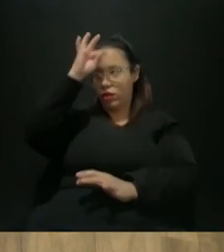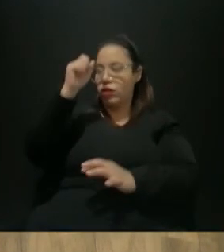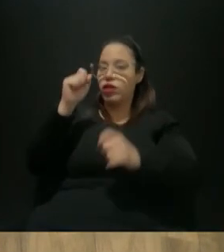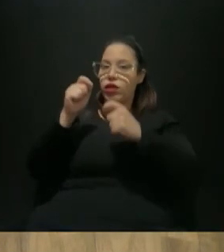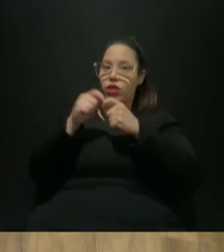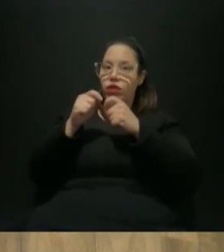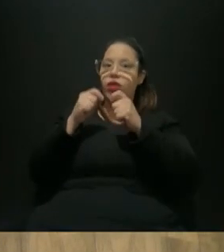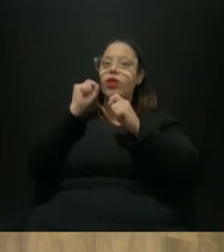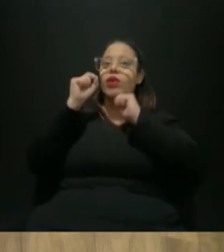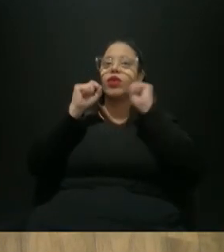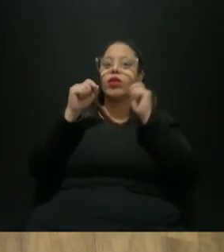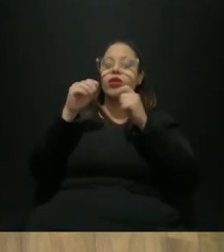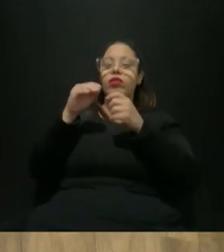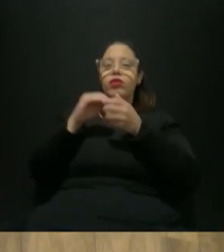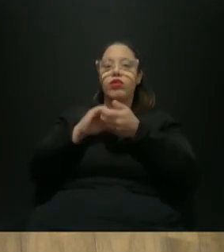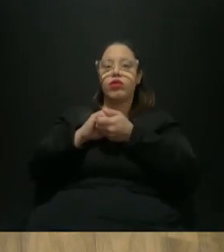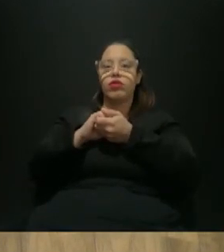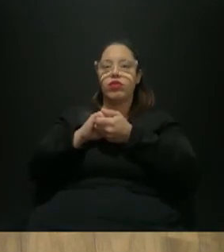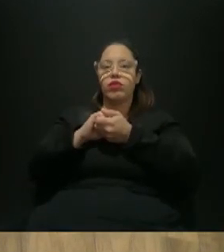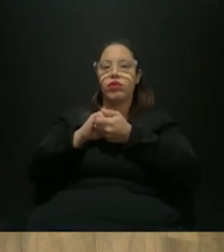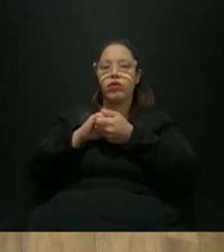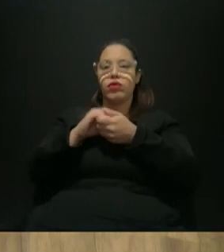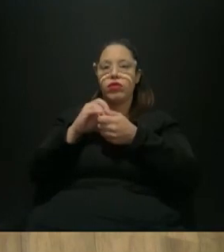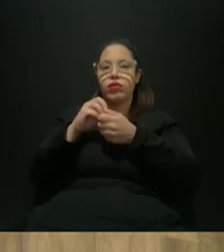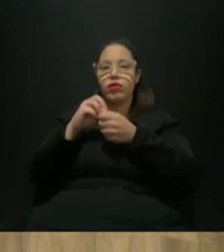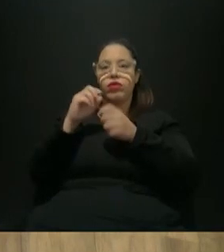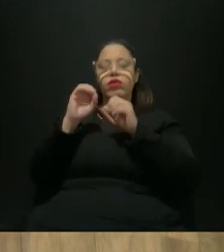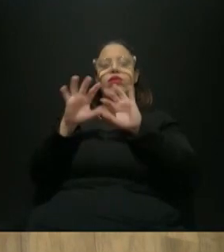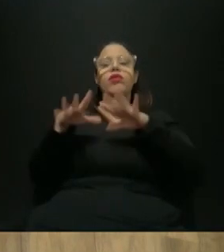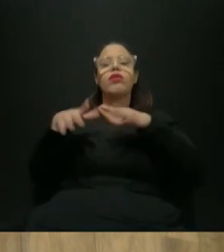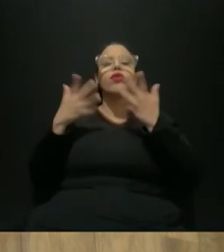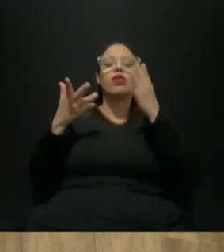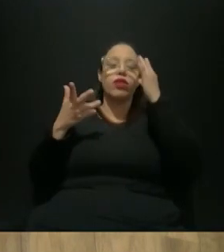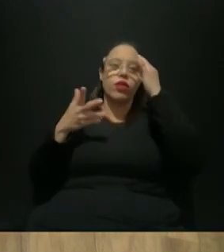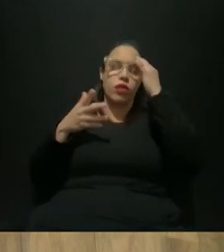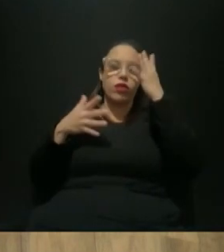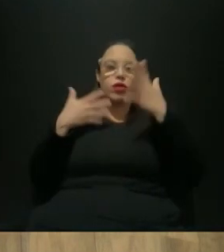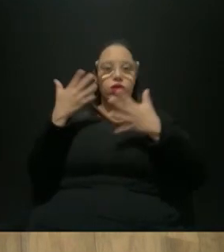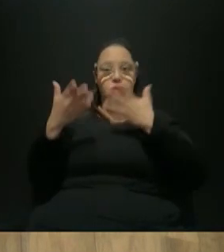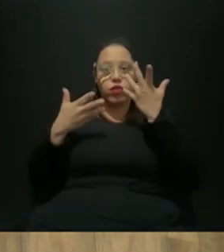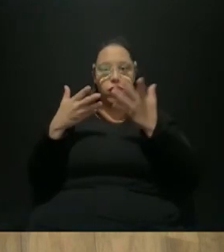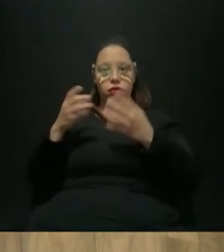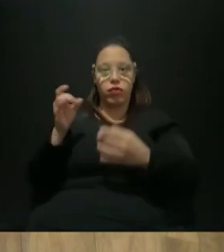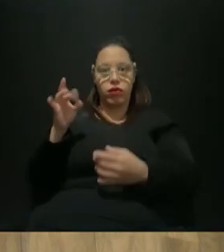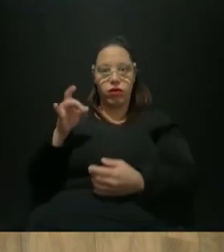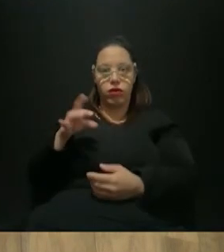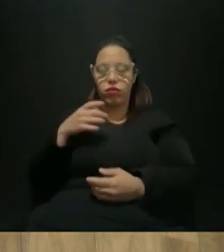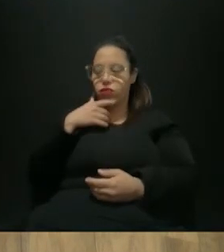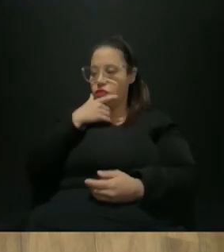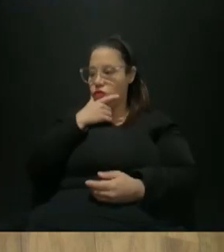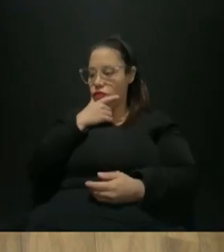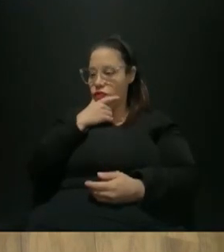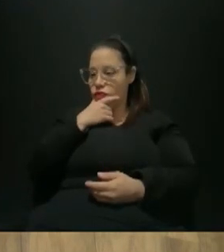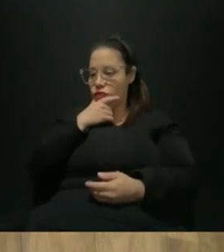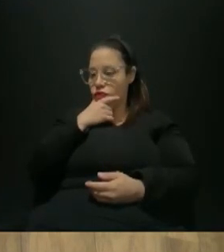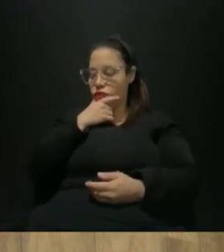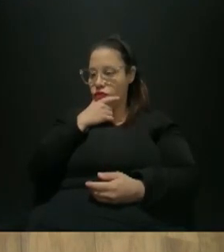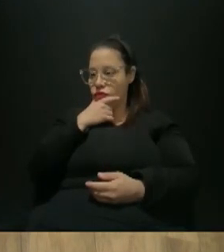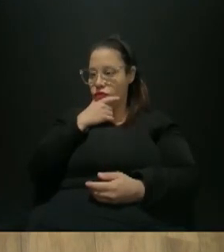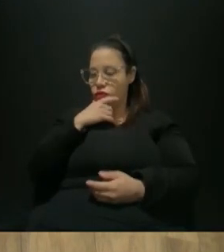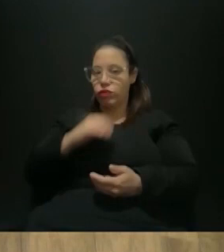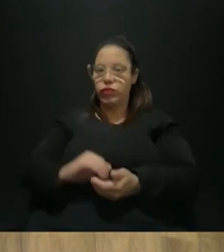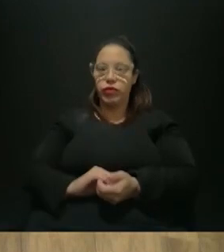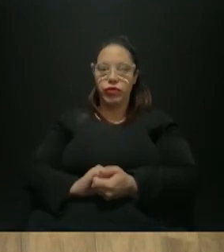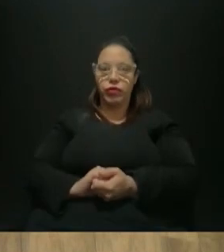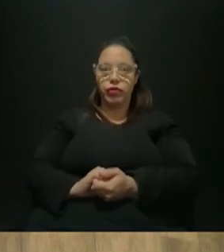muitas das coisas permeiam isso, inclusive se fala muito em aquela questão da